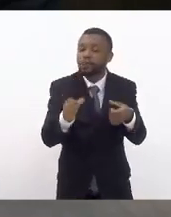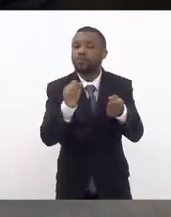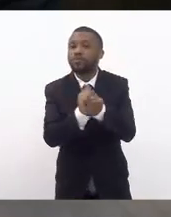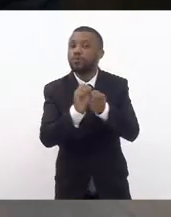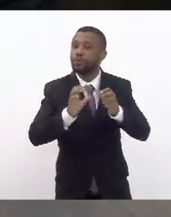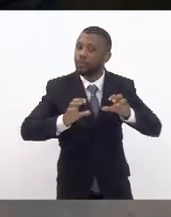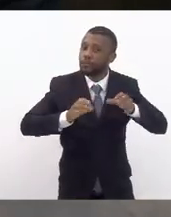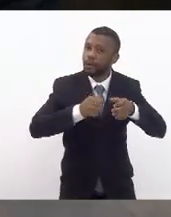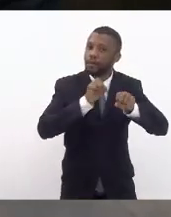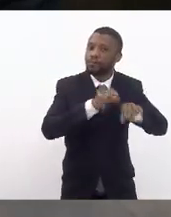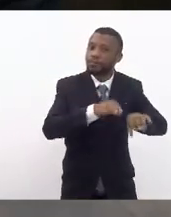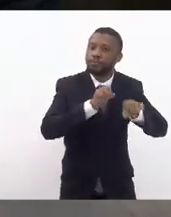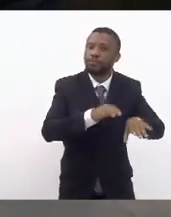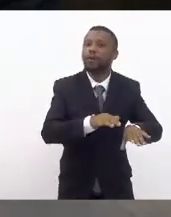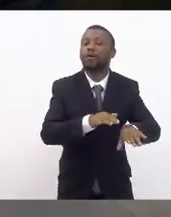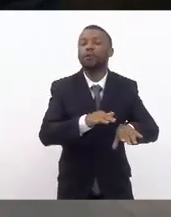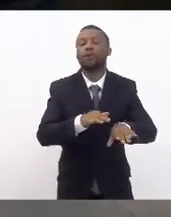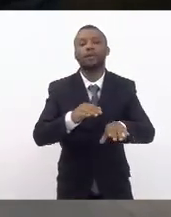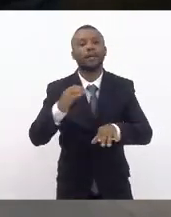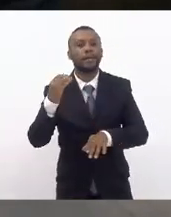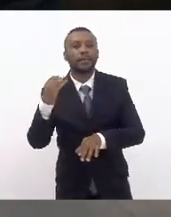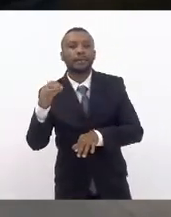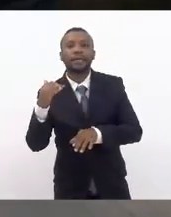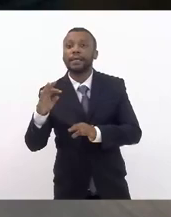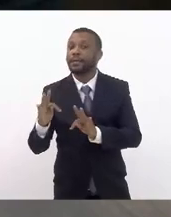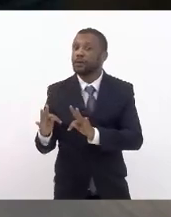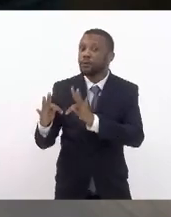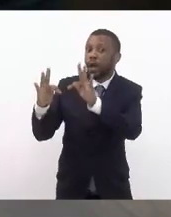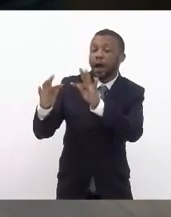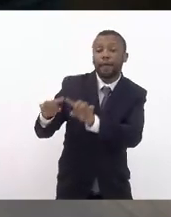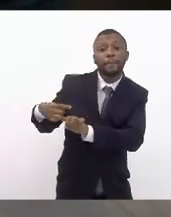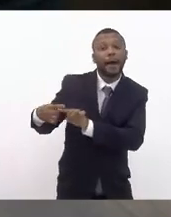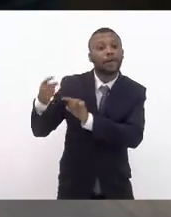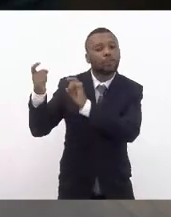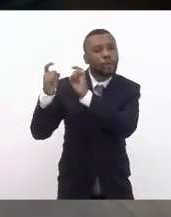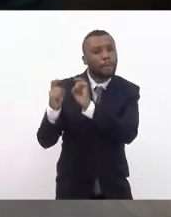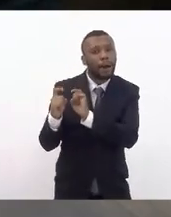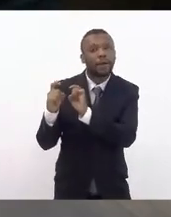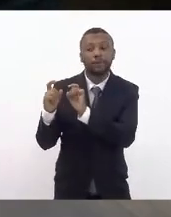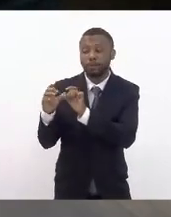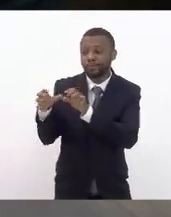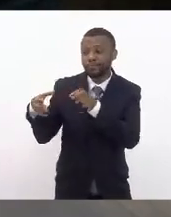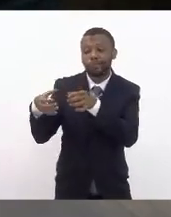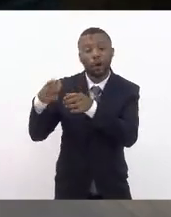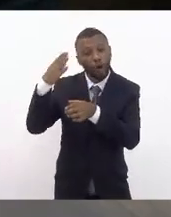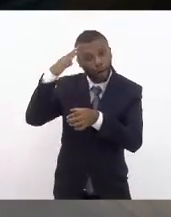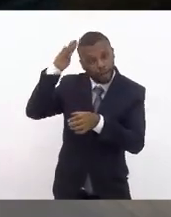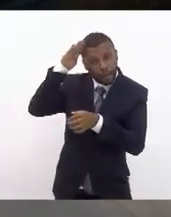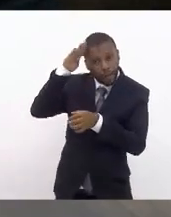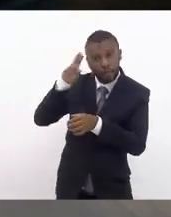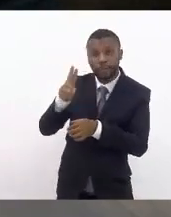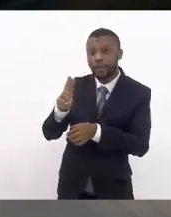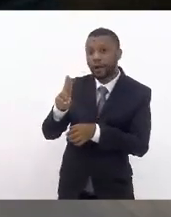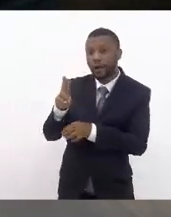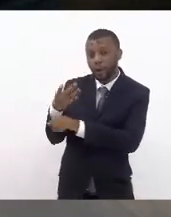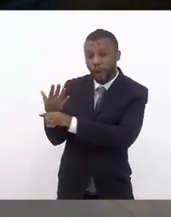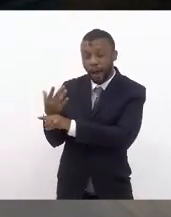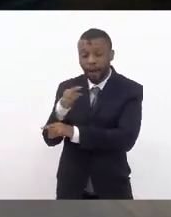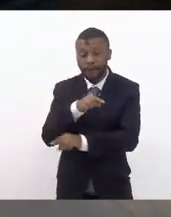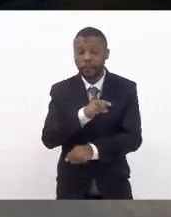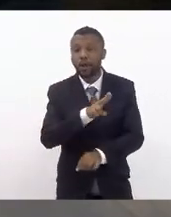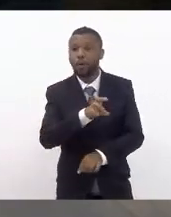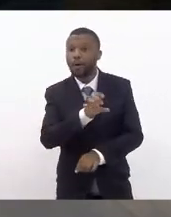Tecnologia e o debate feito pelo corpo acadêmico da UERJ e da UESO, eu tenho alguns detalhes e que